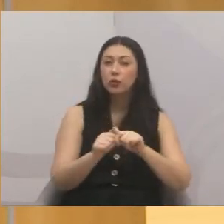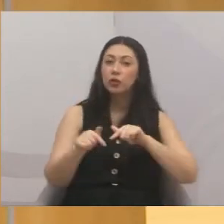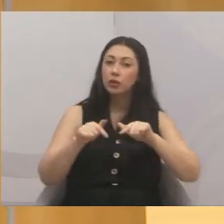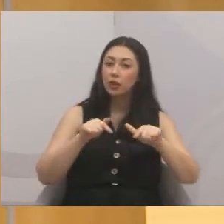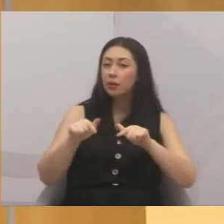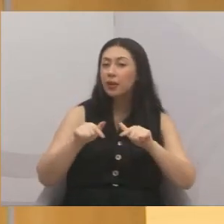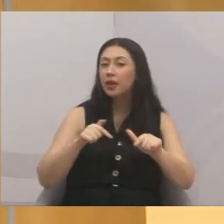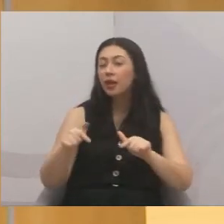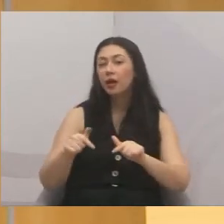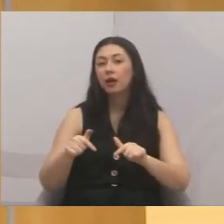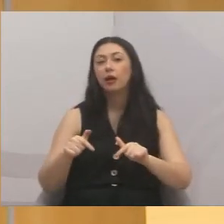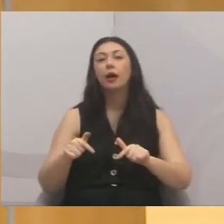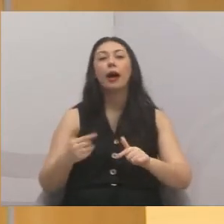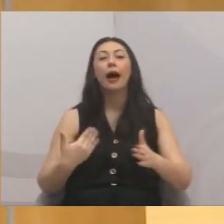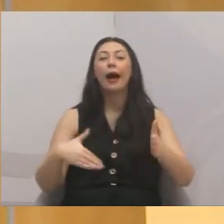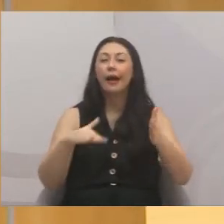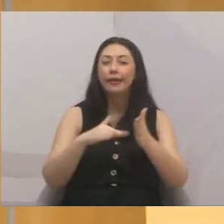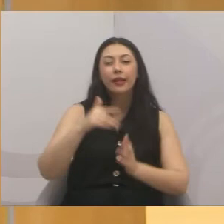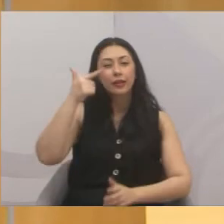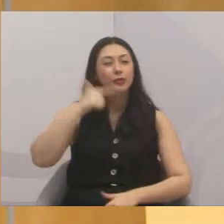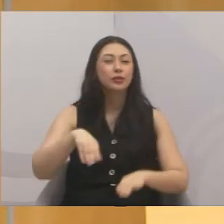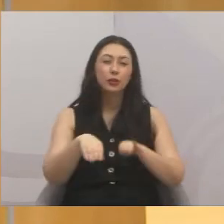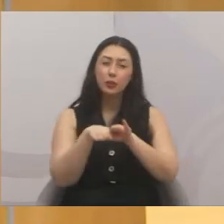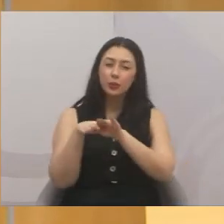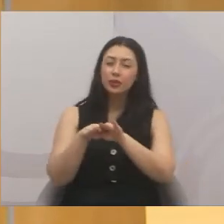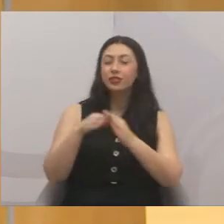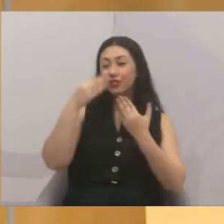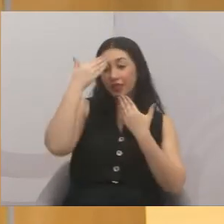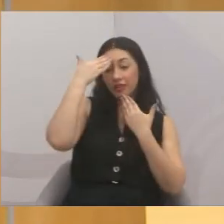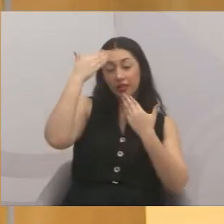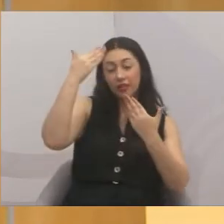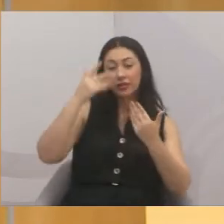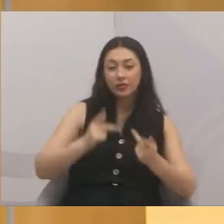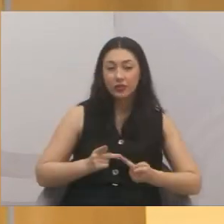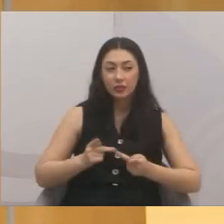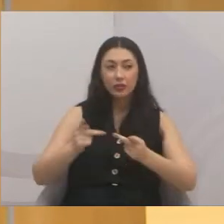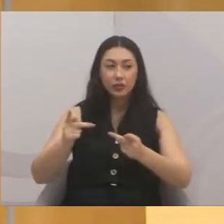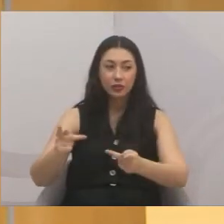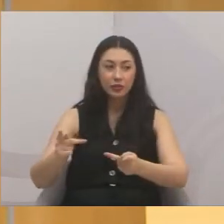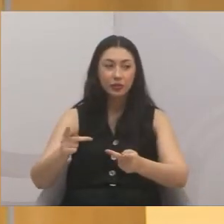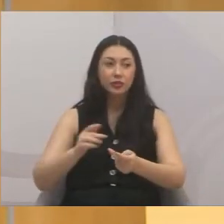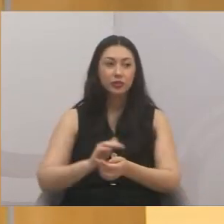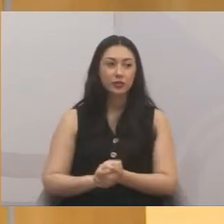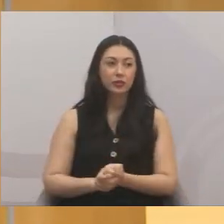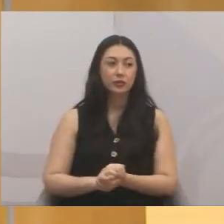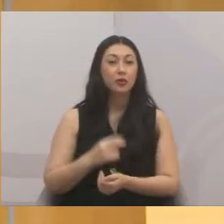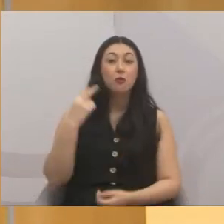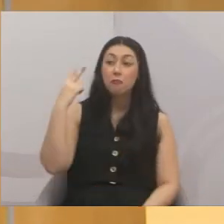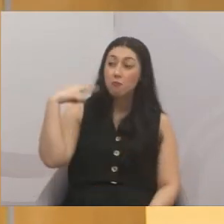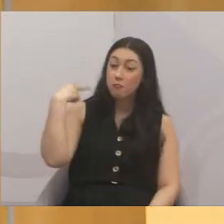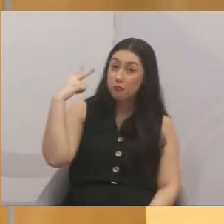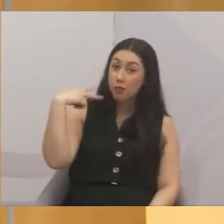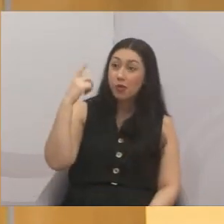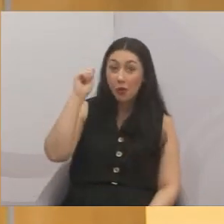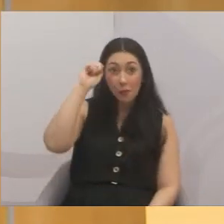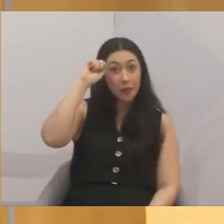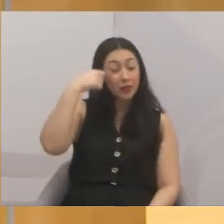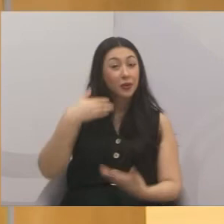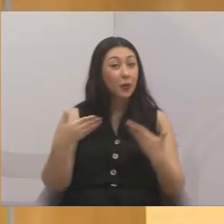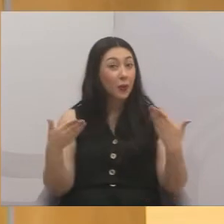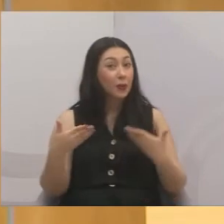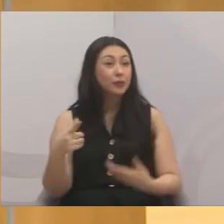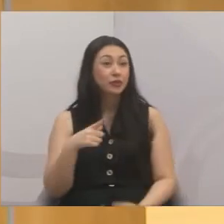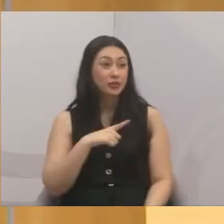acabe. Quero agradecer de novo o convite a esse vereador preto, um passo grande. Hoje temos